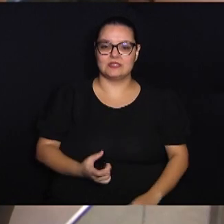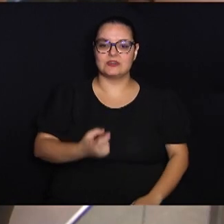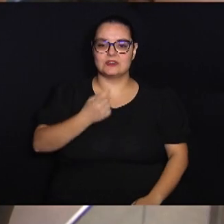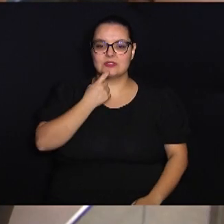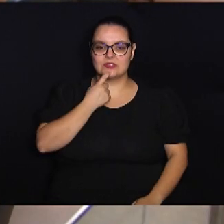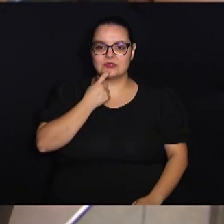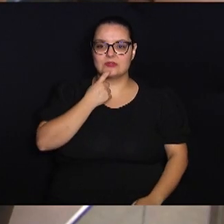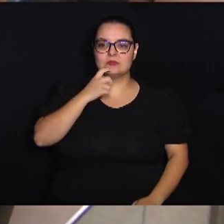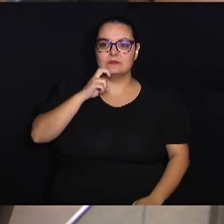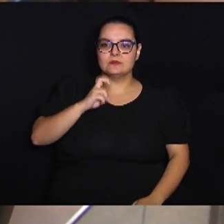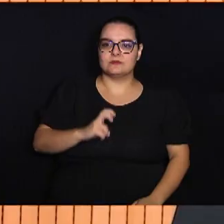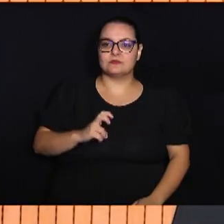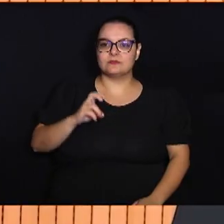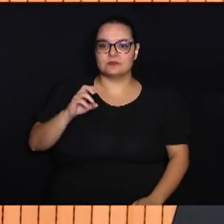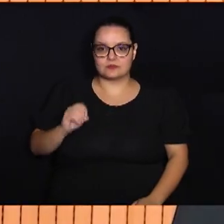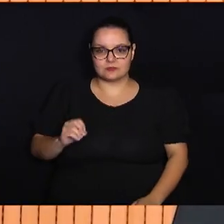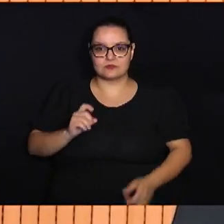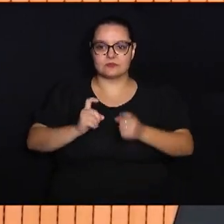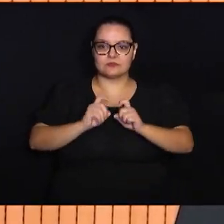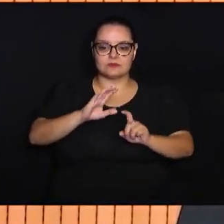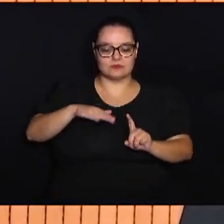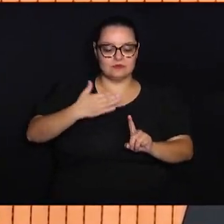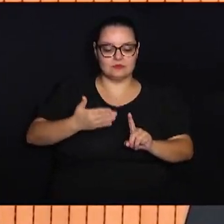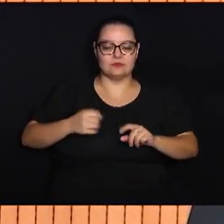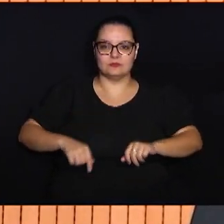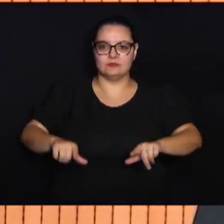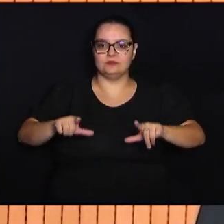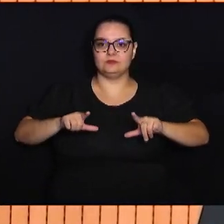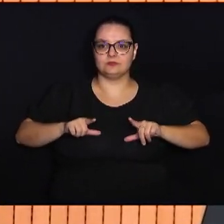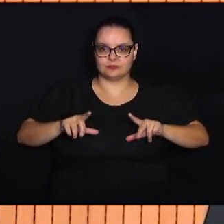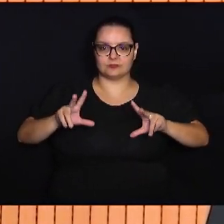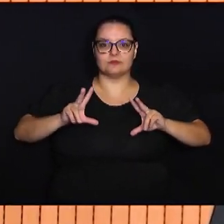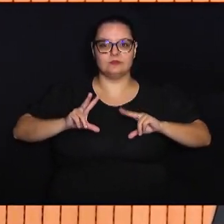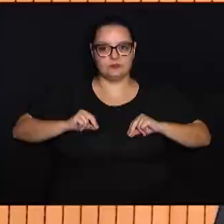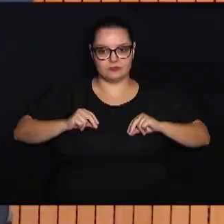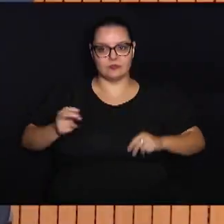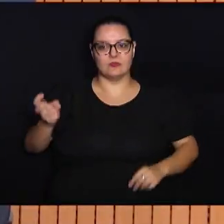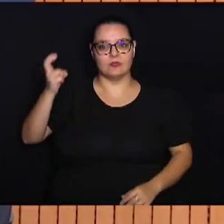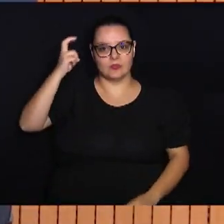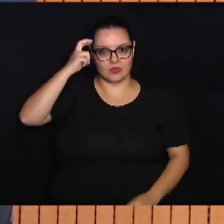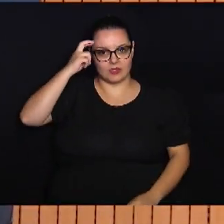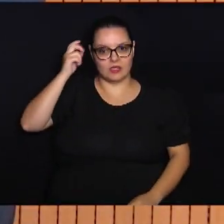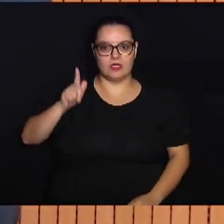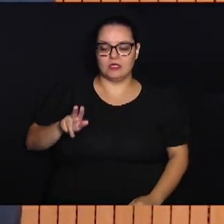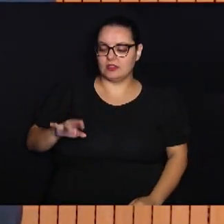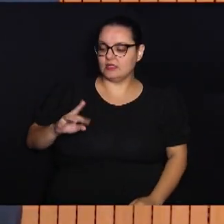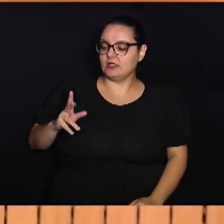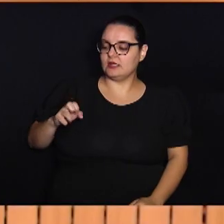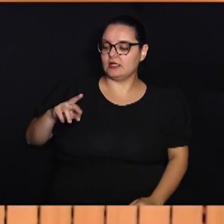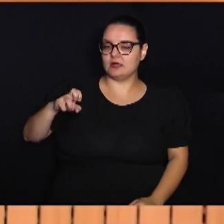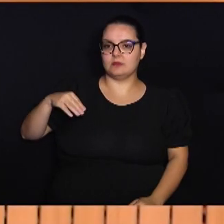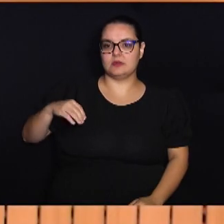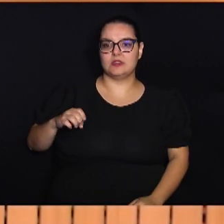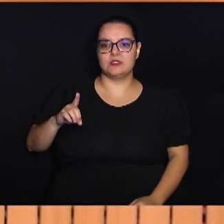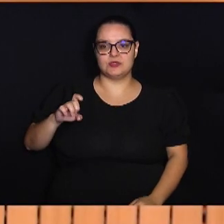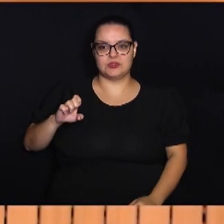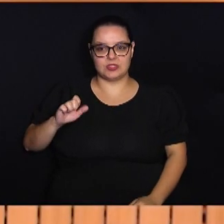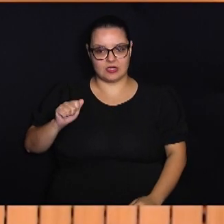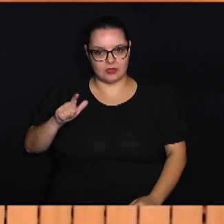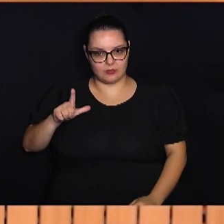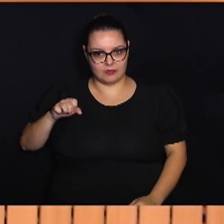né? Eu acho muito importante a gente continuar com essa tradição. A festa conta com a dedicação dos paroquianos da comunidade, que sempre